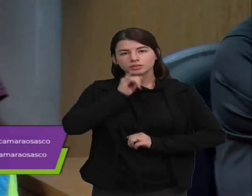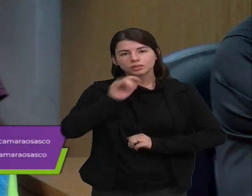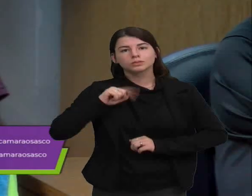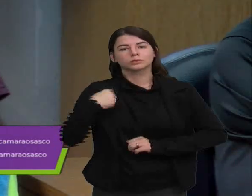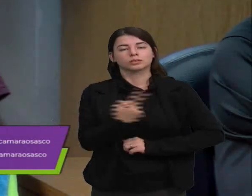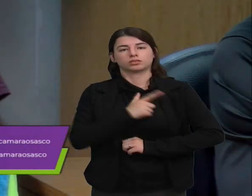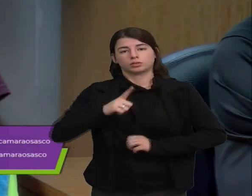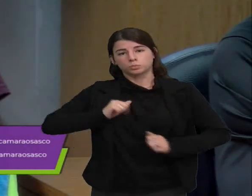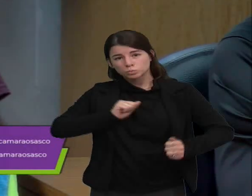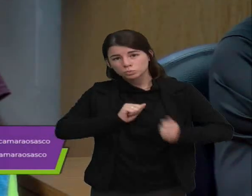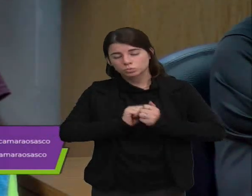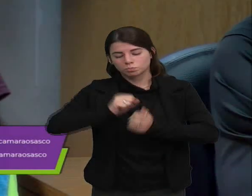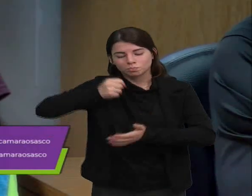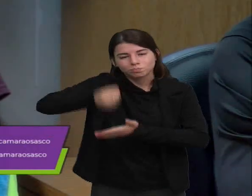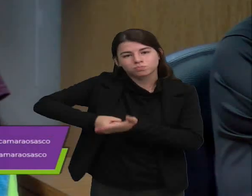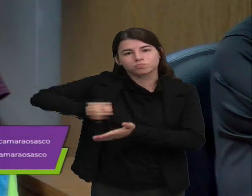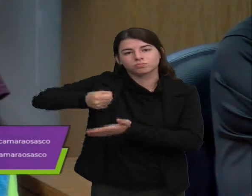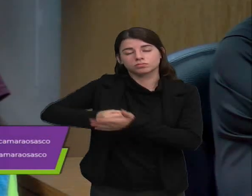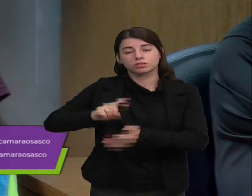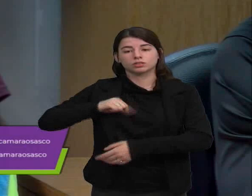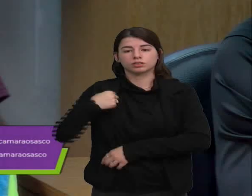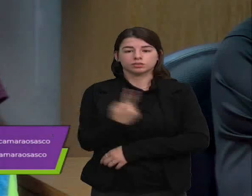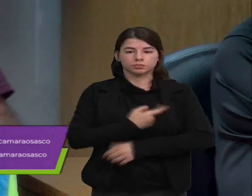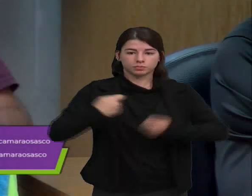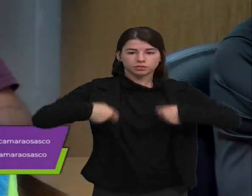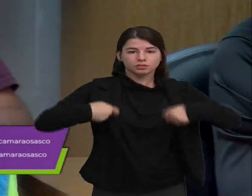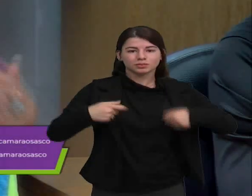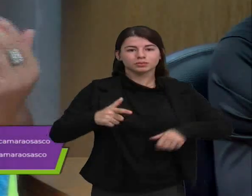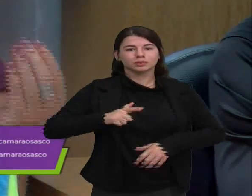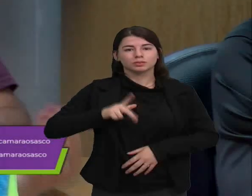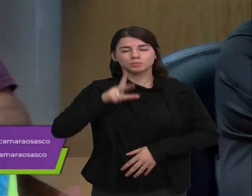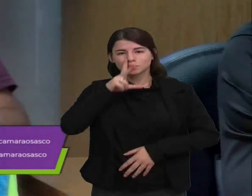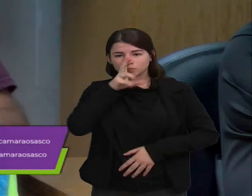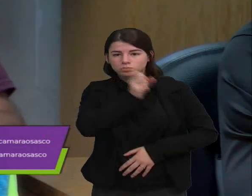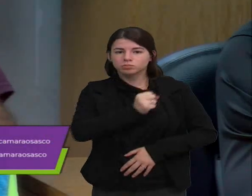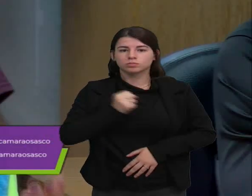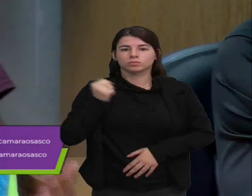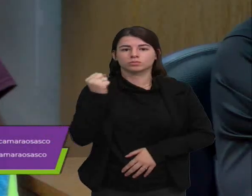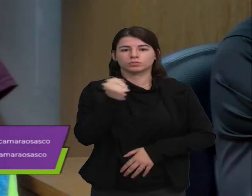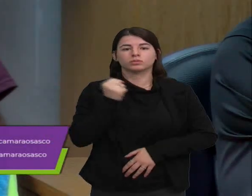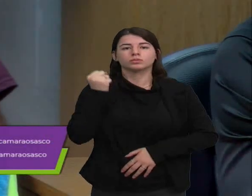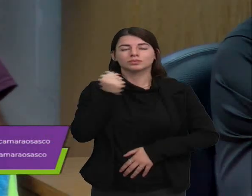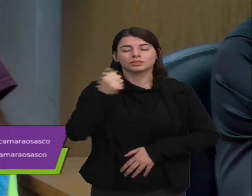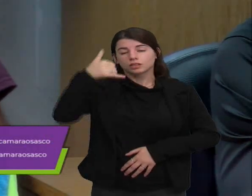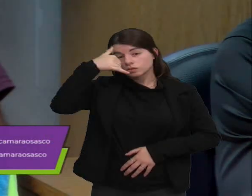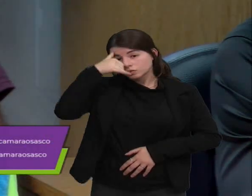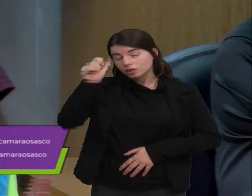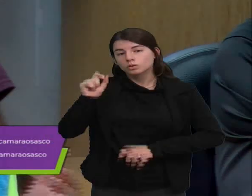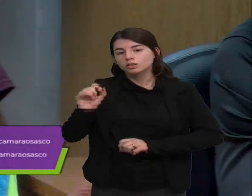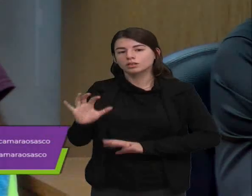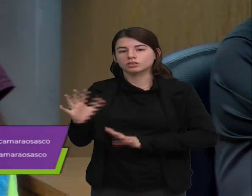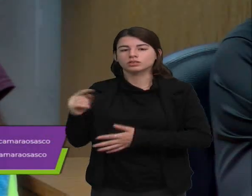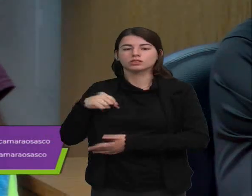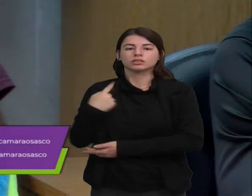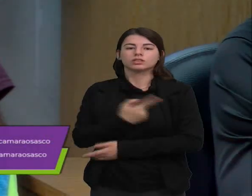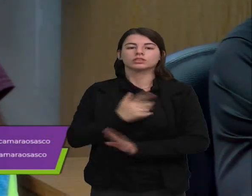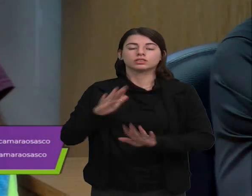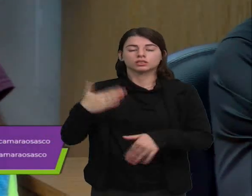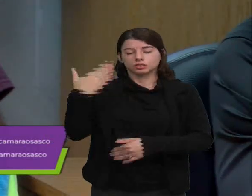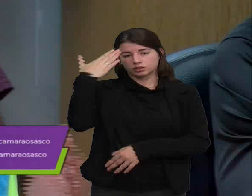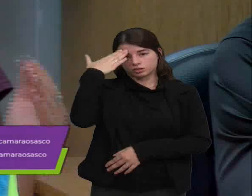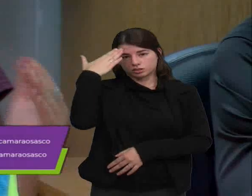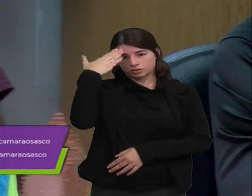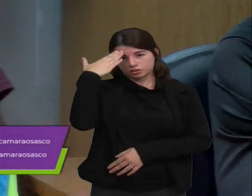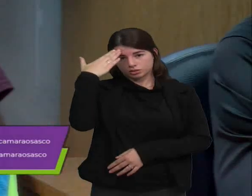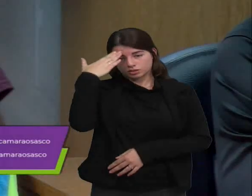juntos nessa luta e que nós precisamos fortalecer o plebiscito que está acontecendo agora muitos já falaram aqui